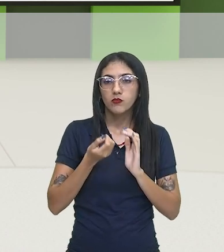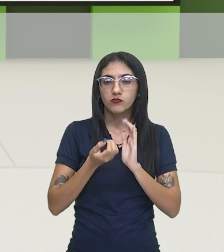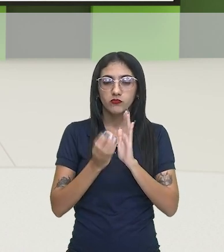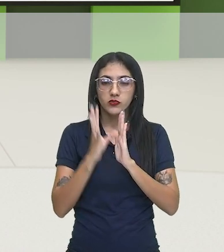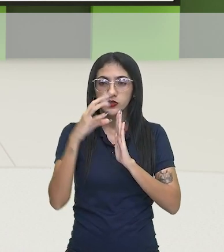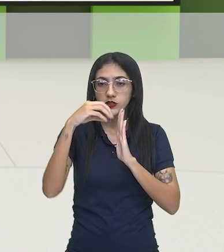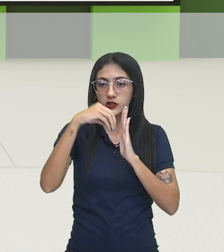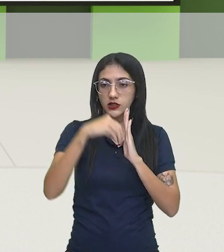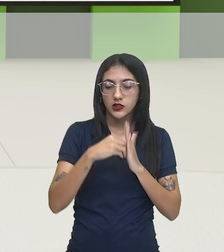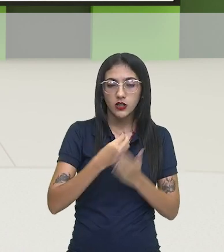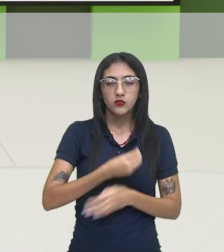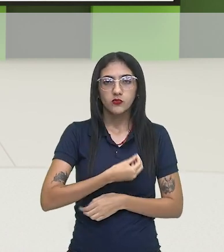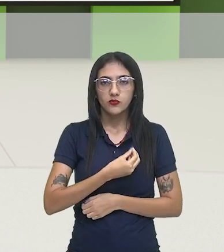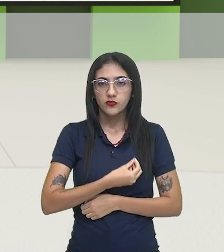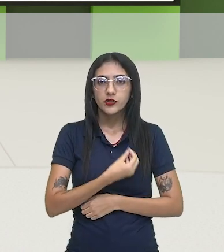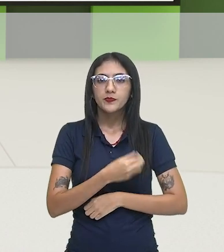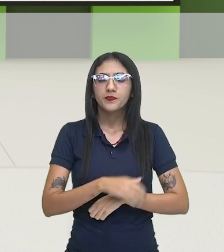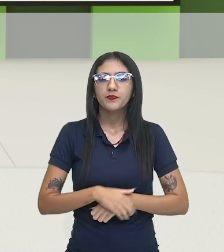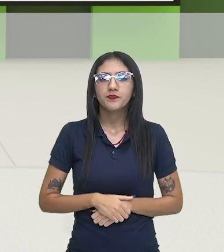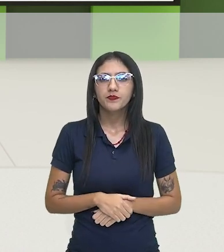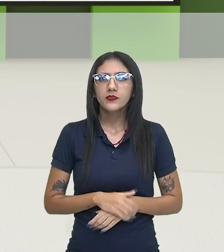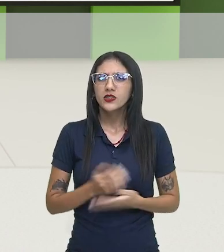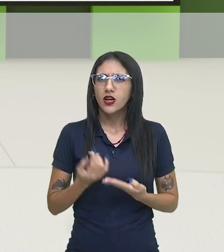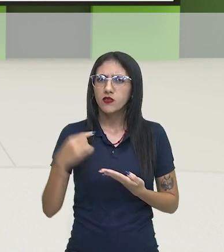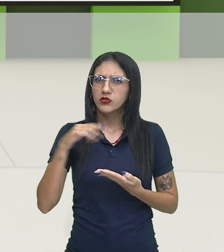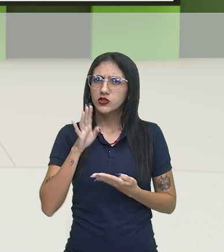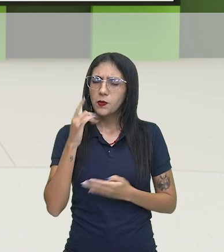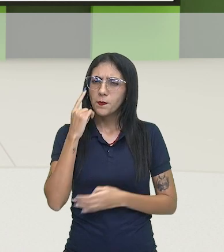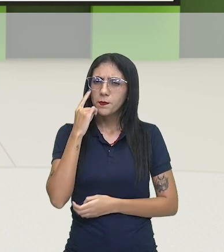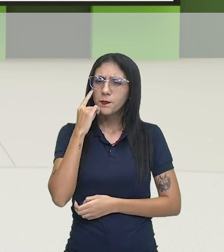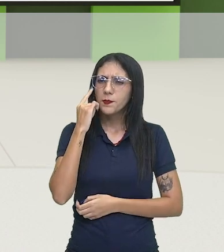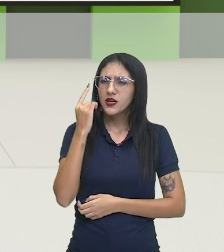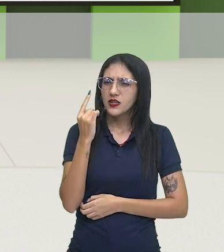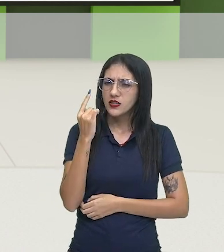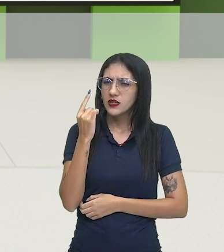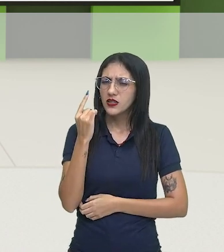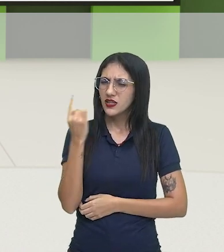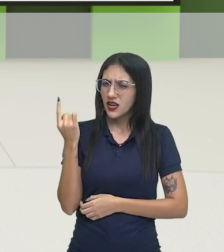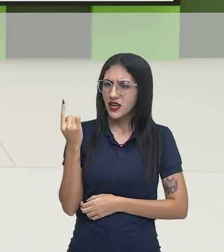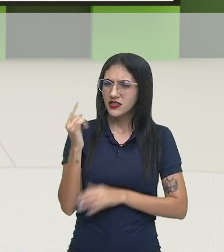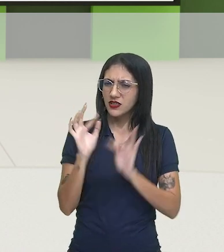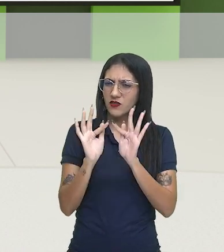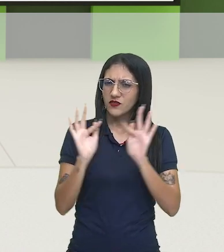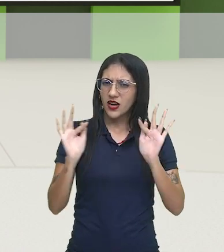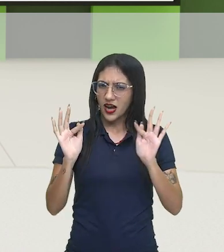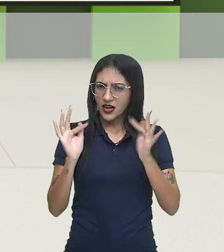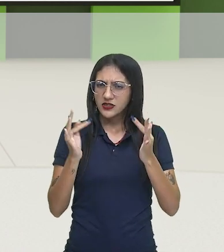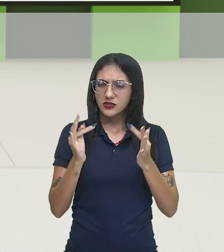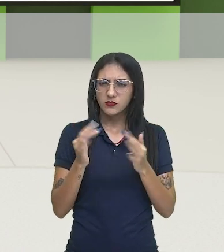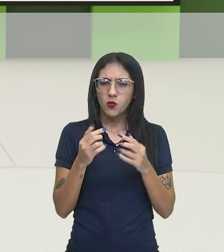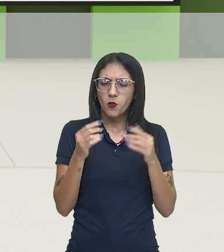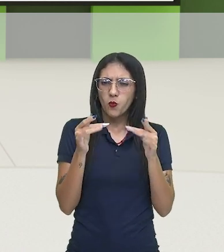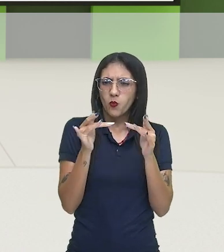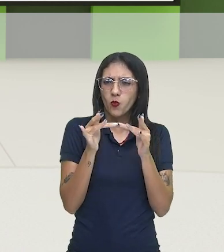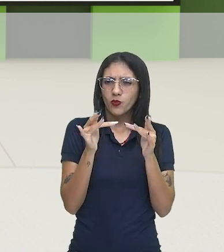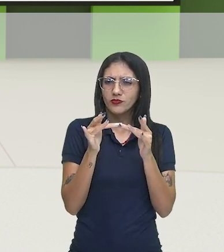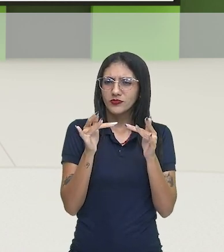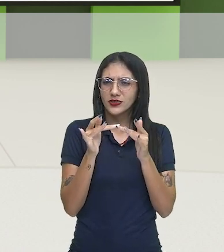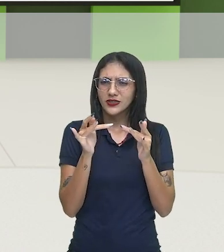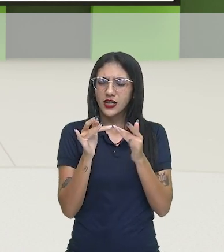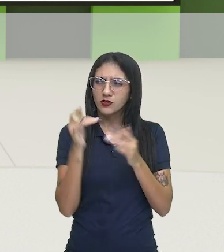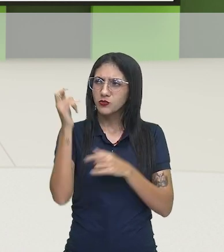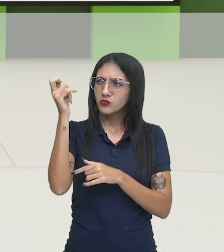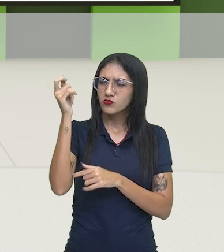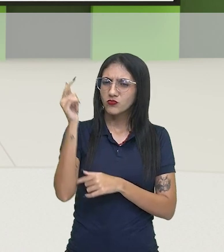dos seres vivos. E você já parou para pensar nessa frase, né? Uma pequena corrente elétrica movida pela luz